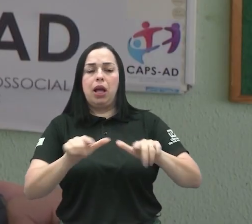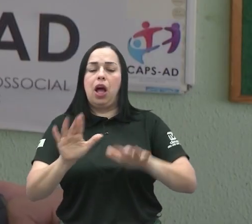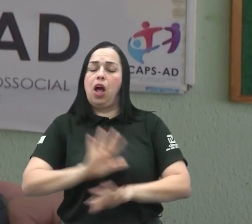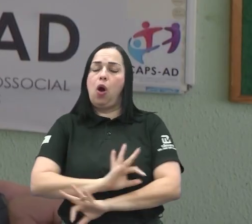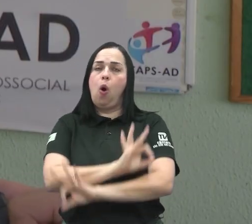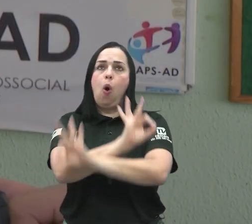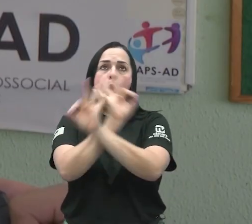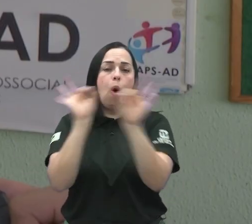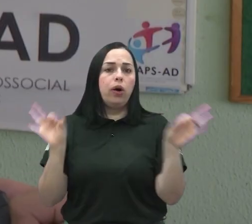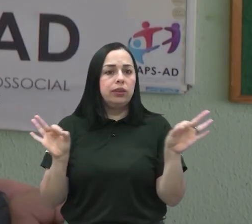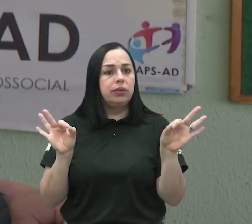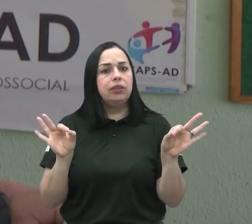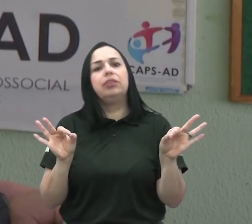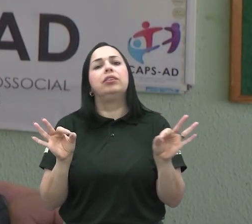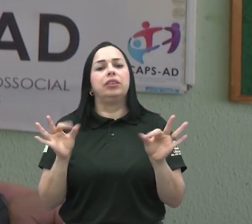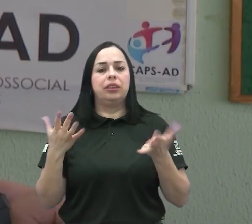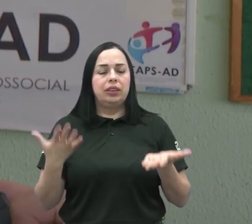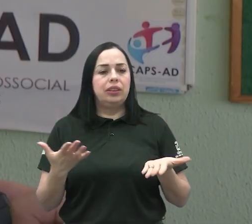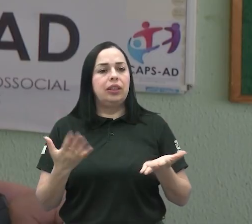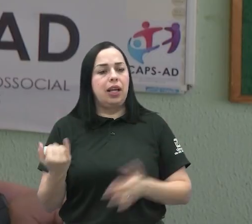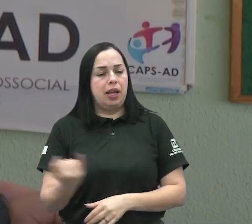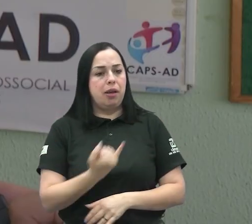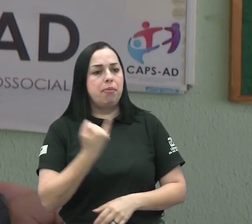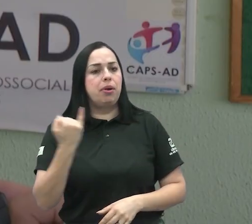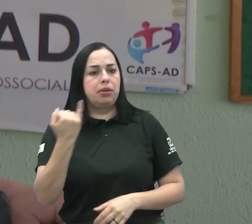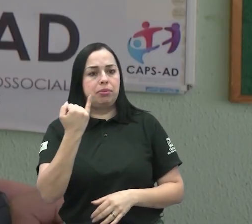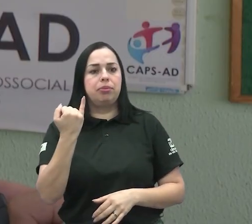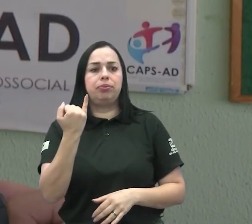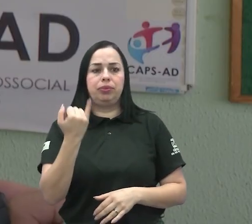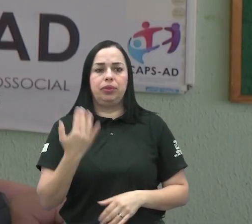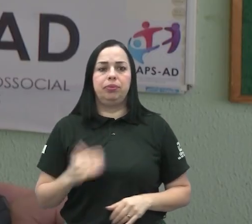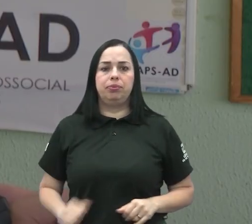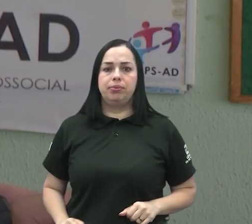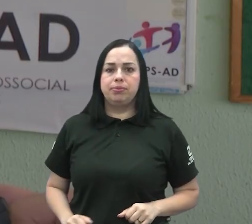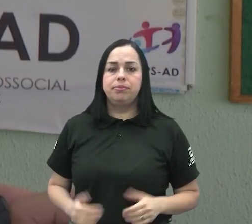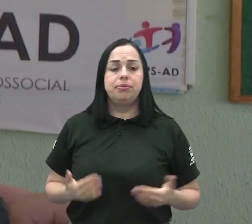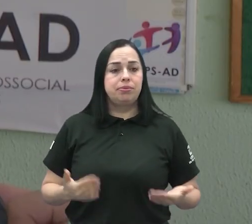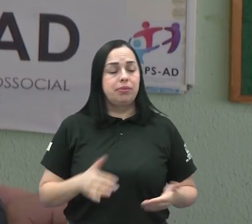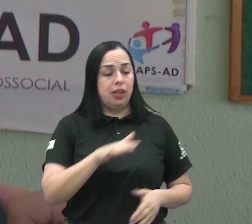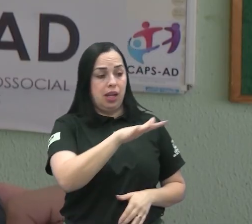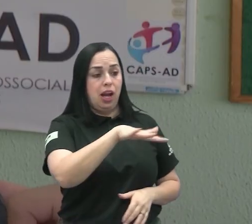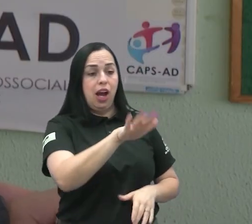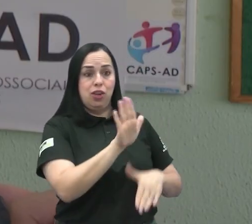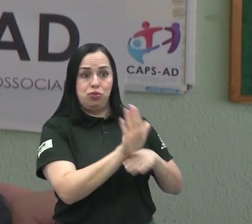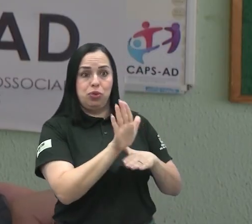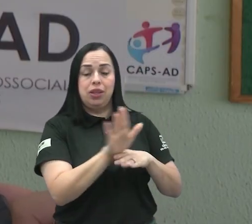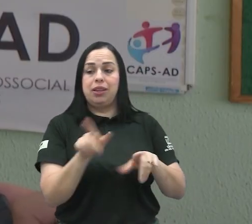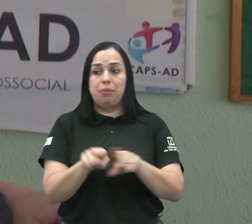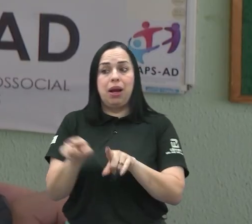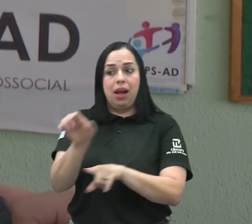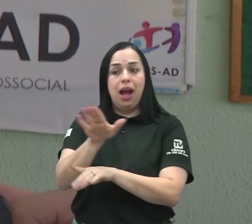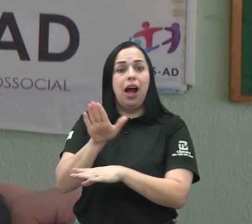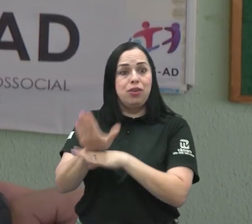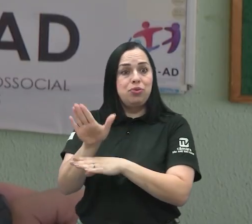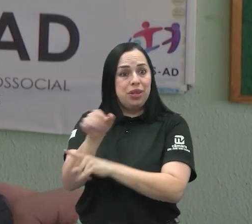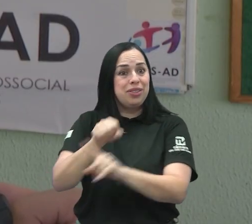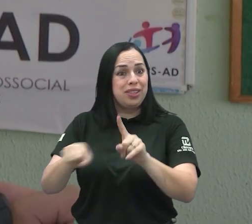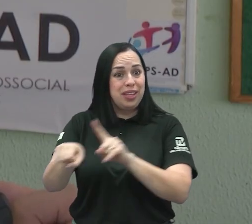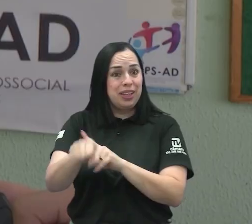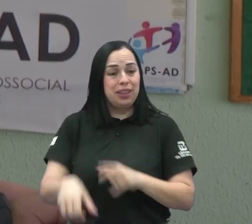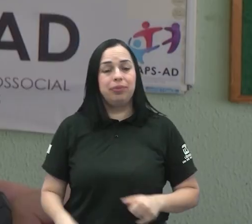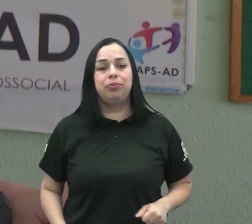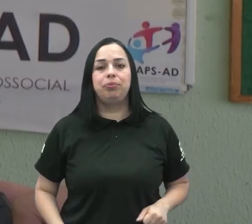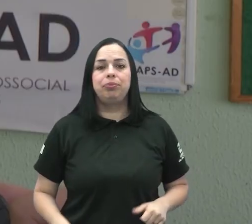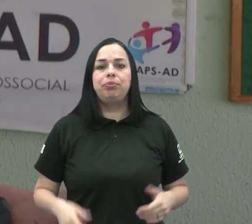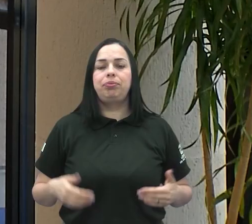é um ganho muito importante para toda a sociedade, não só para o paciente, como também para